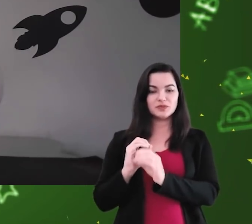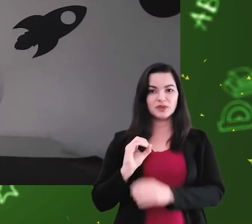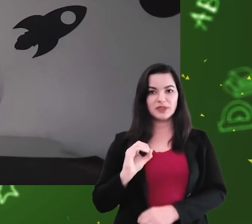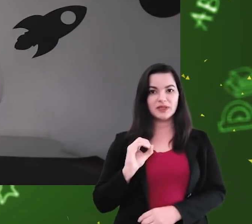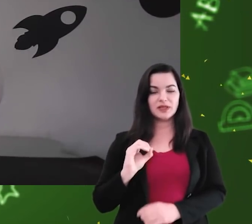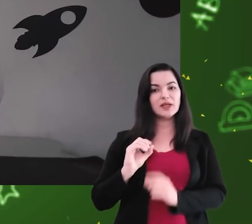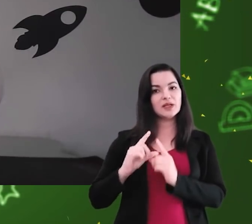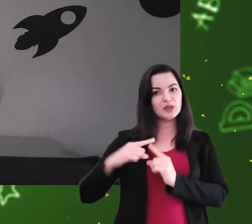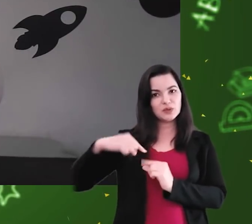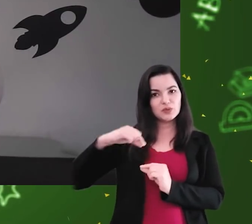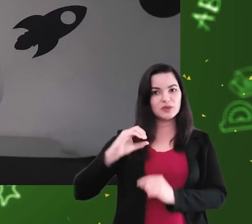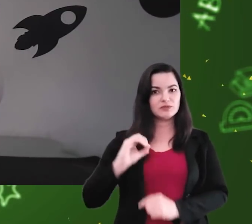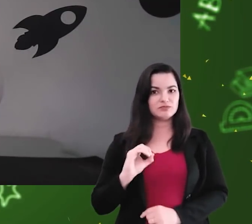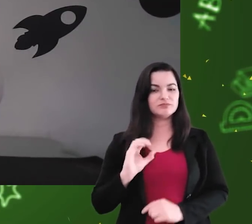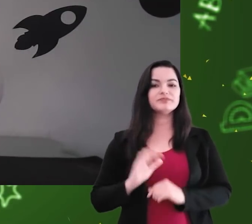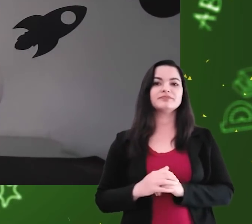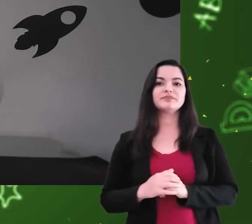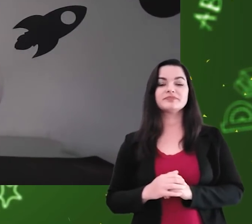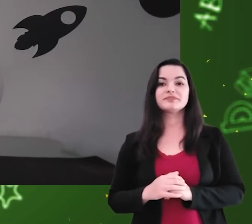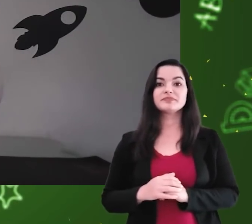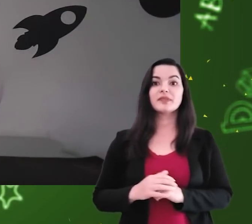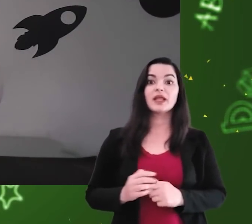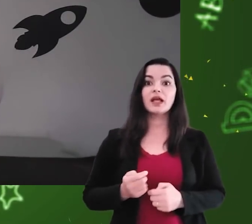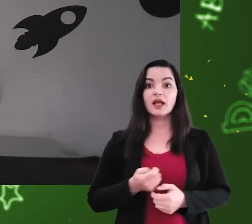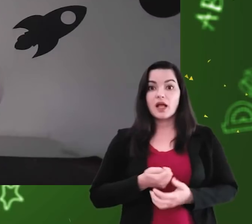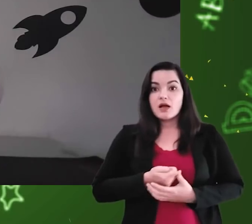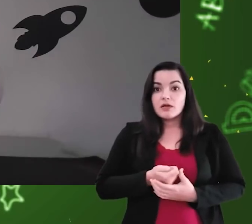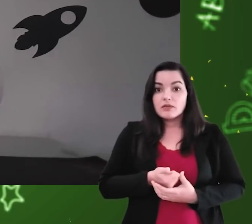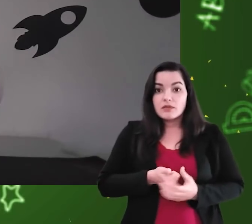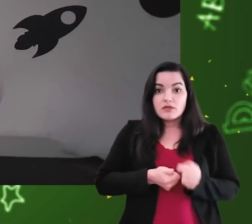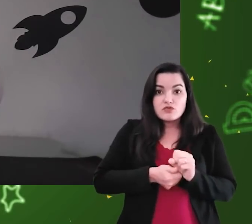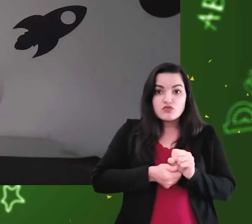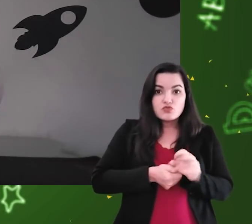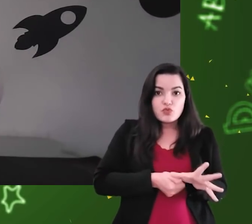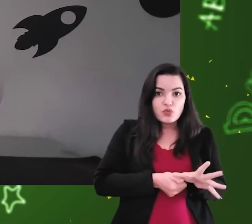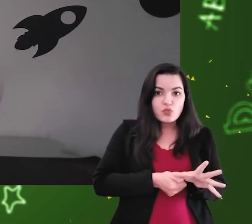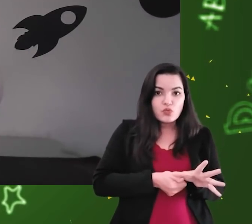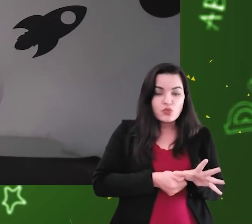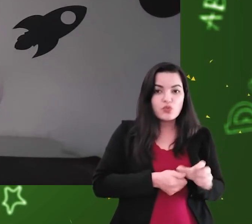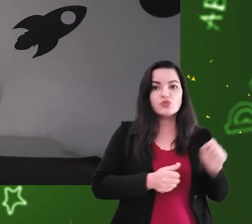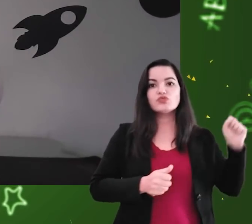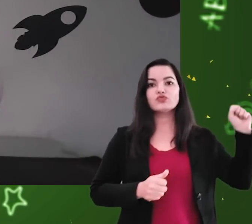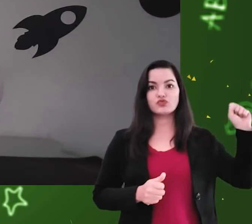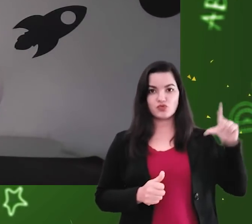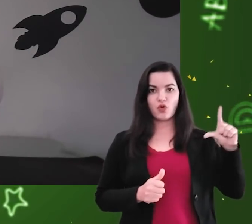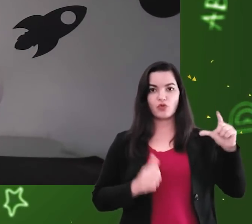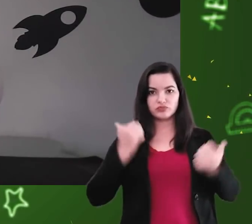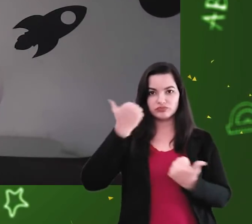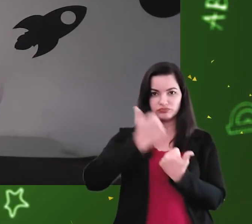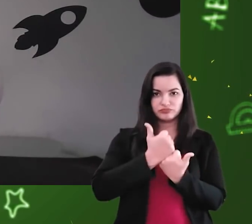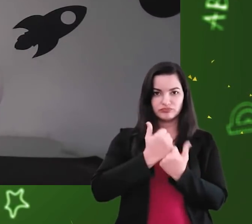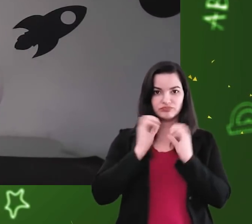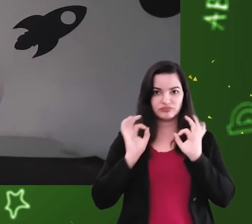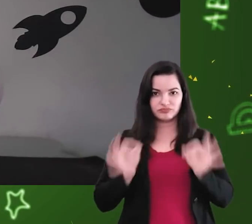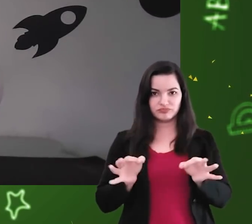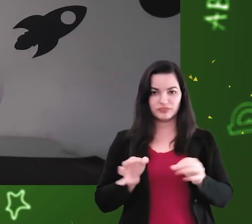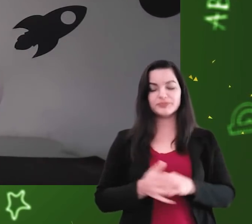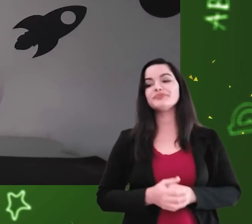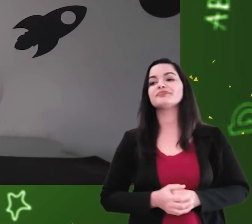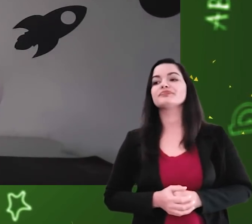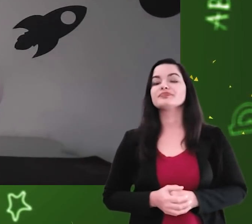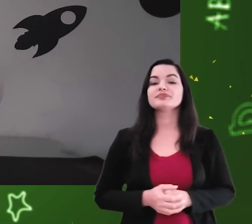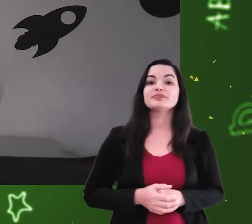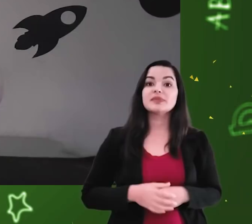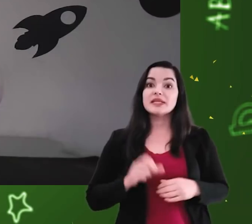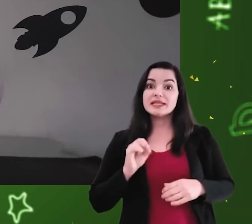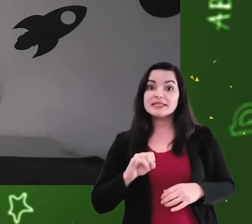nosso satélite, a Lua. A lanterna vai fazer a função do Sol. Então,